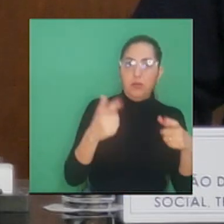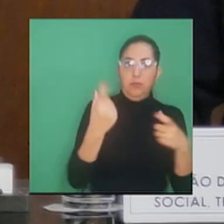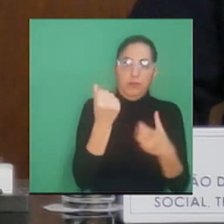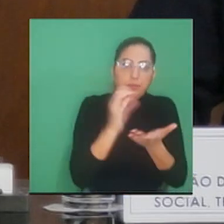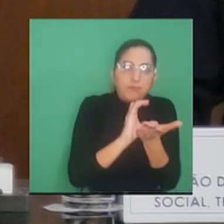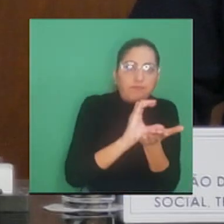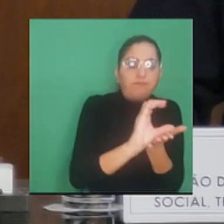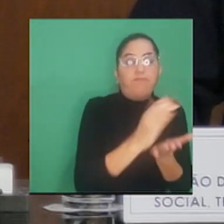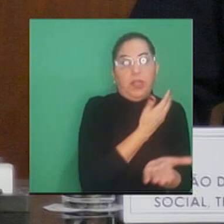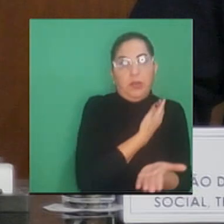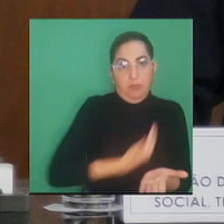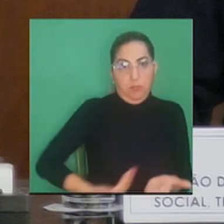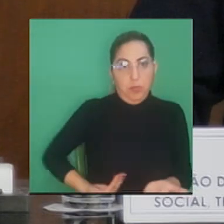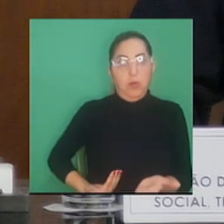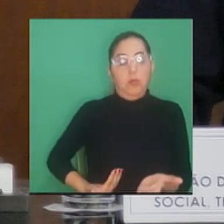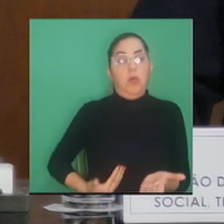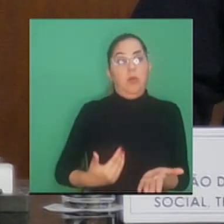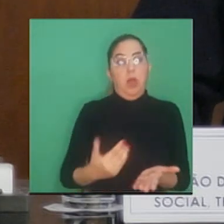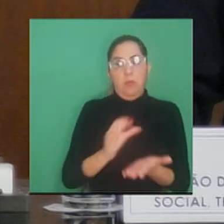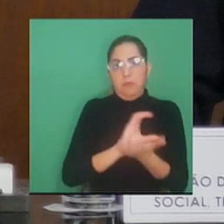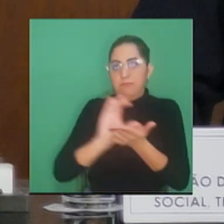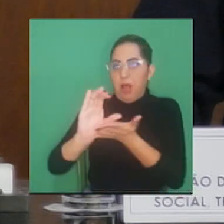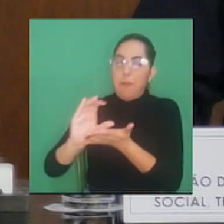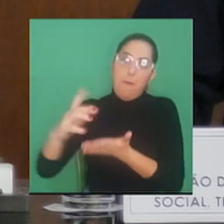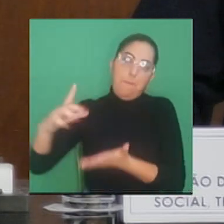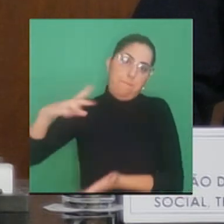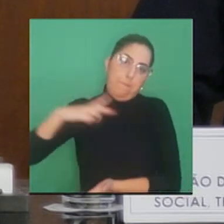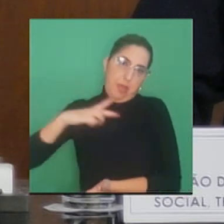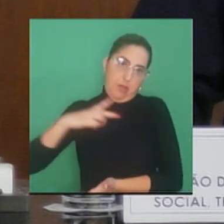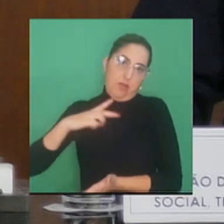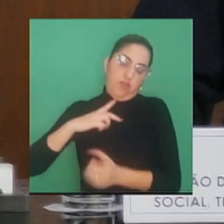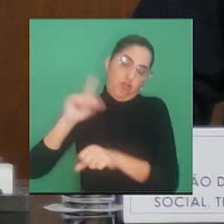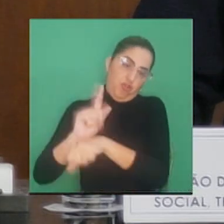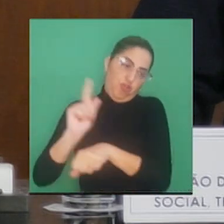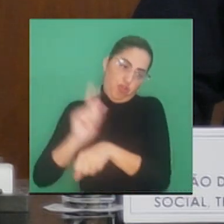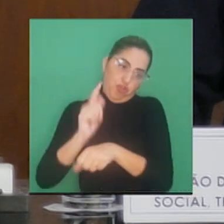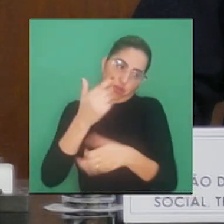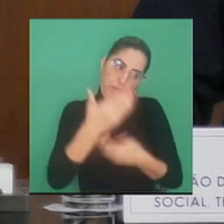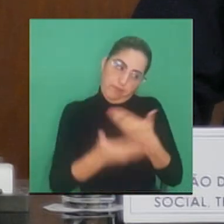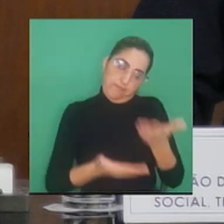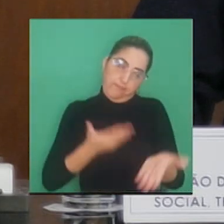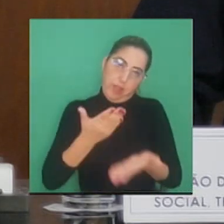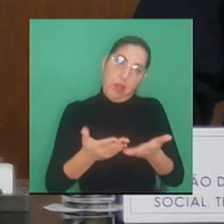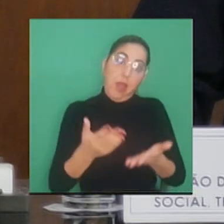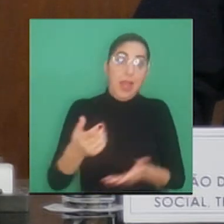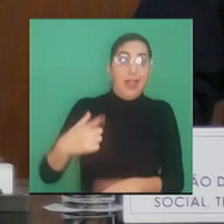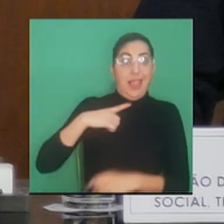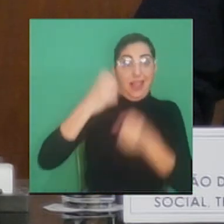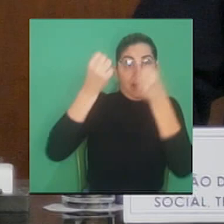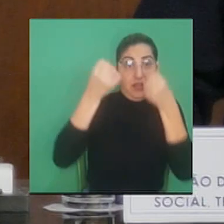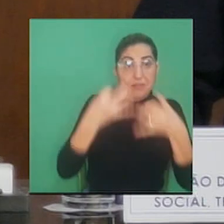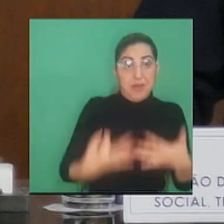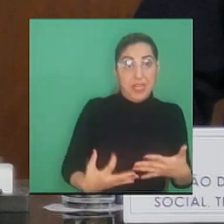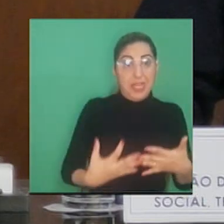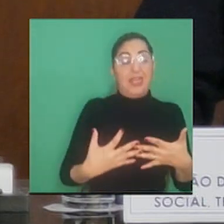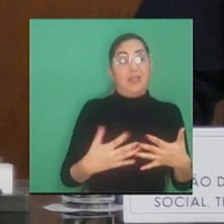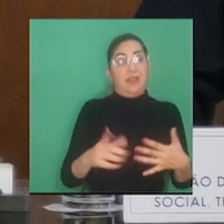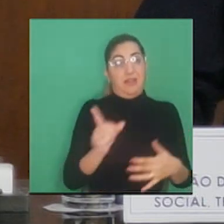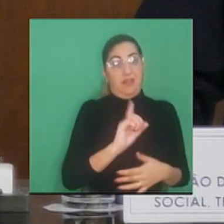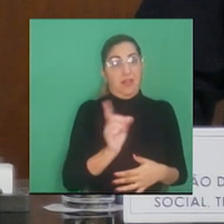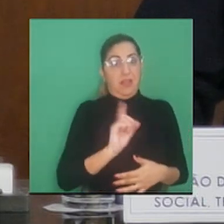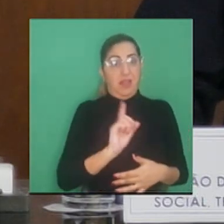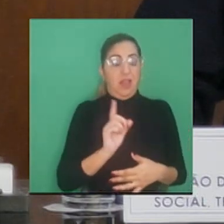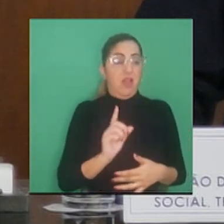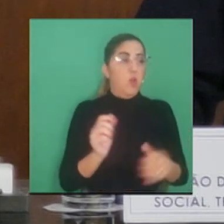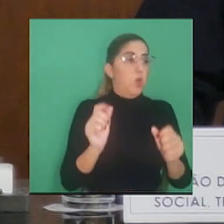para mão de entidades privadas fazerem a gestão de serviços né e aqui a gente tá falando é que não tô falando de algo de uma Prefeitura ali de uma